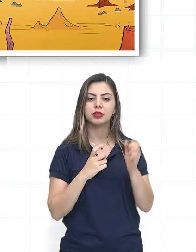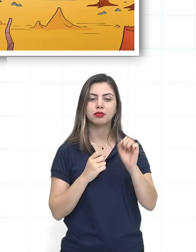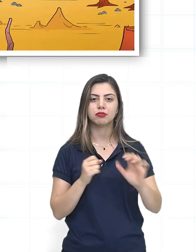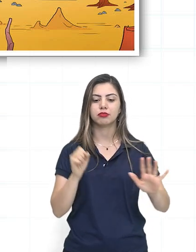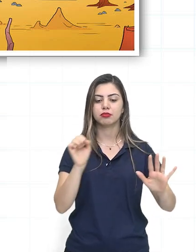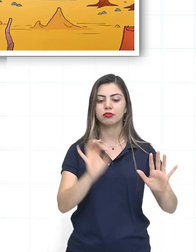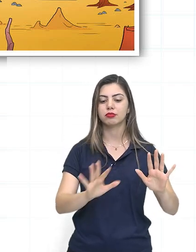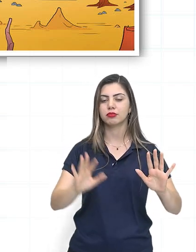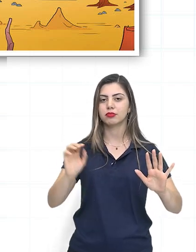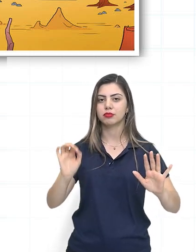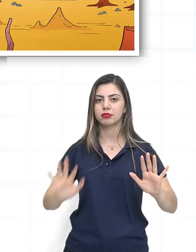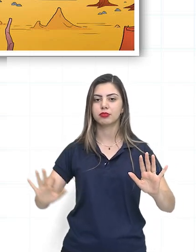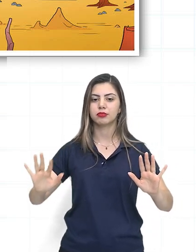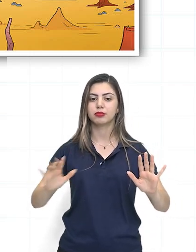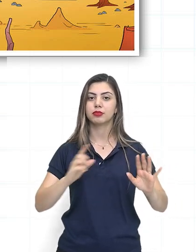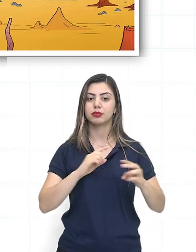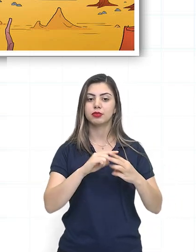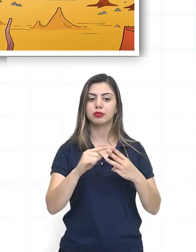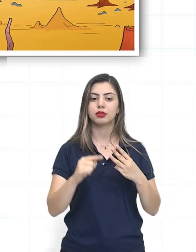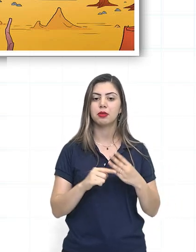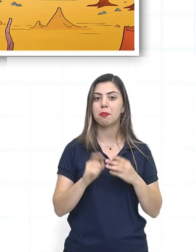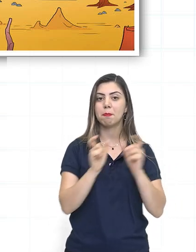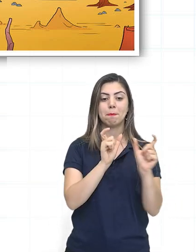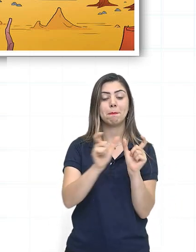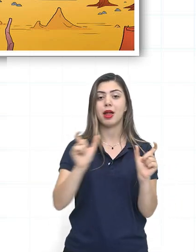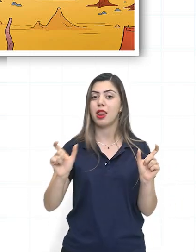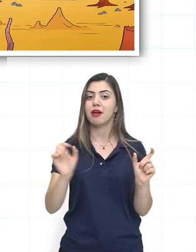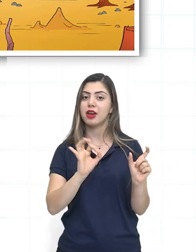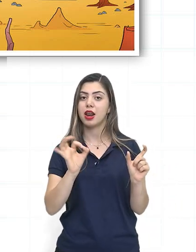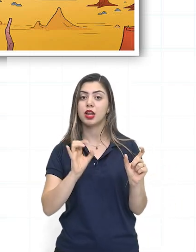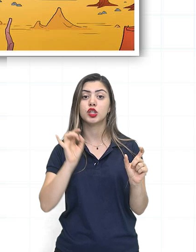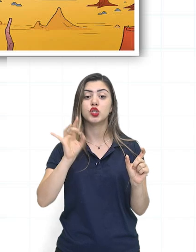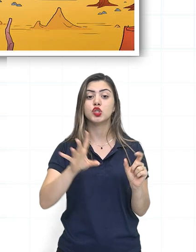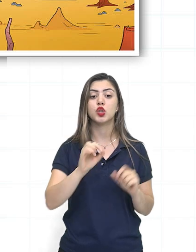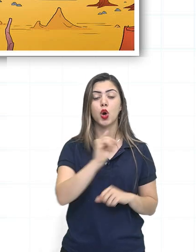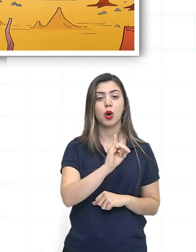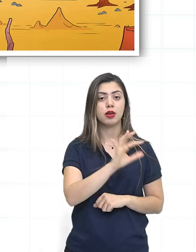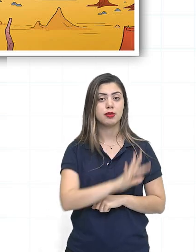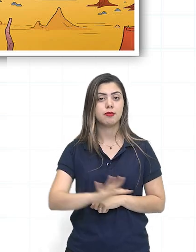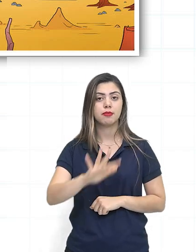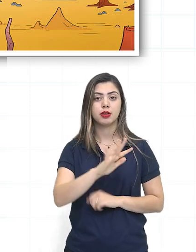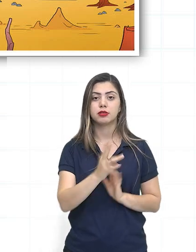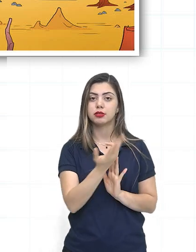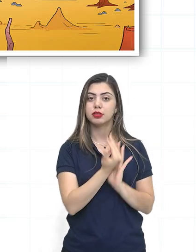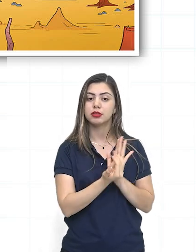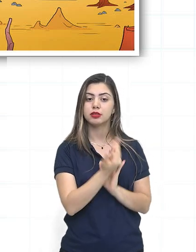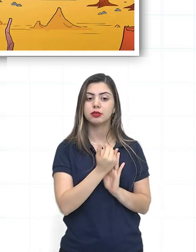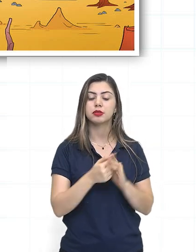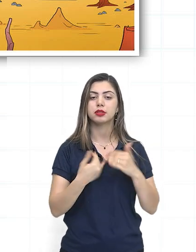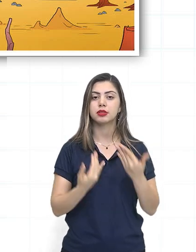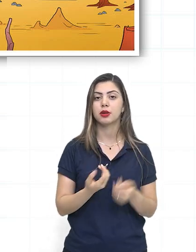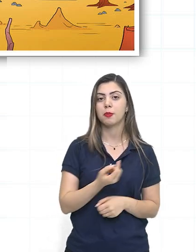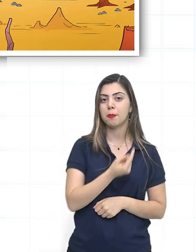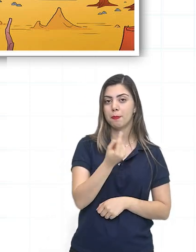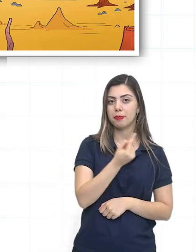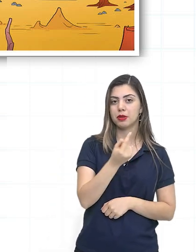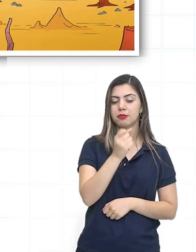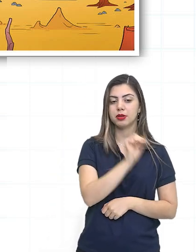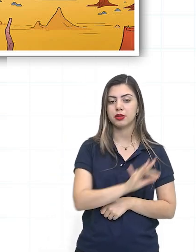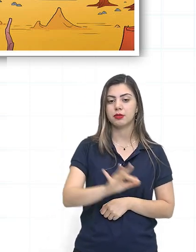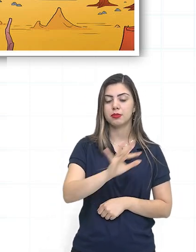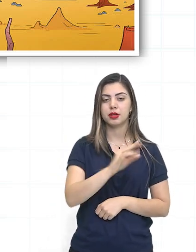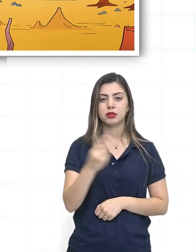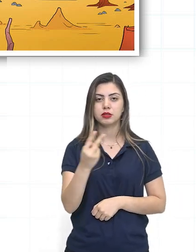imagens e ela não tem nenhuma palavra, ela tem apenas os desenhos. Então, a partir daí, da primeira imagem para